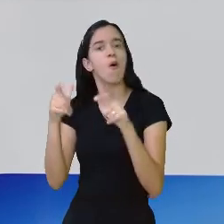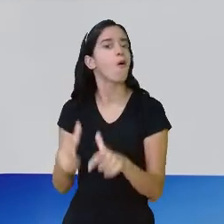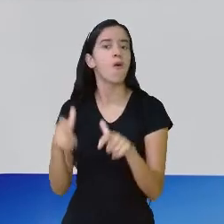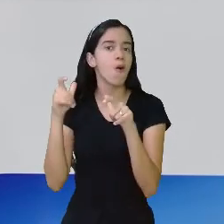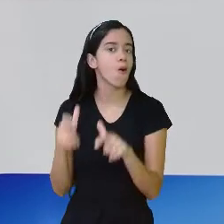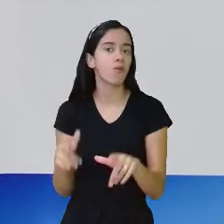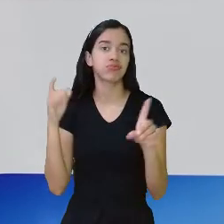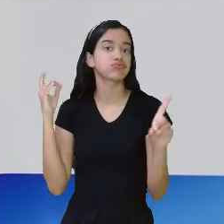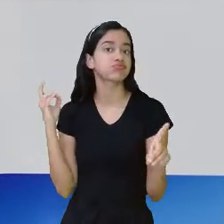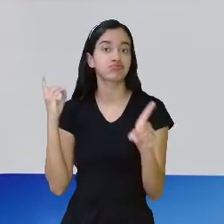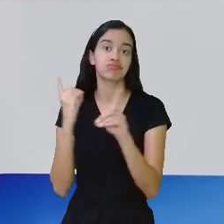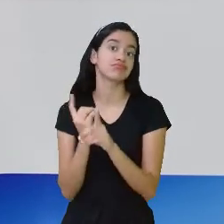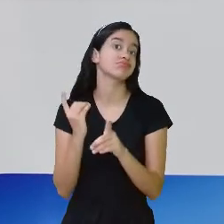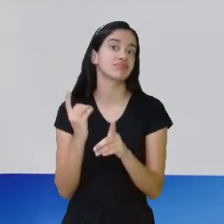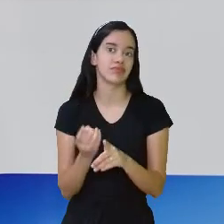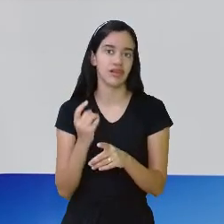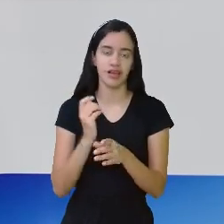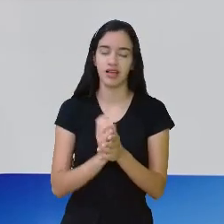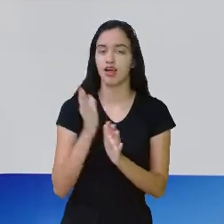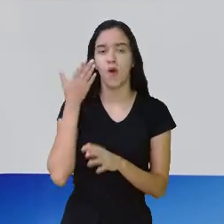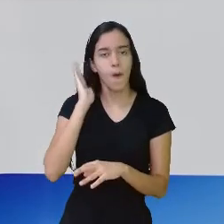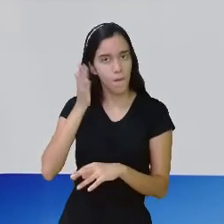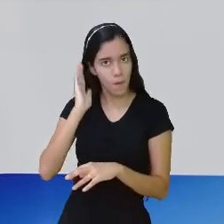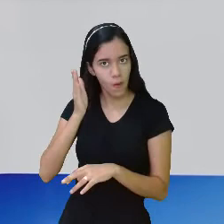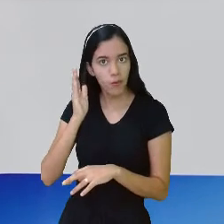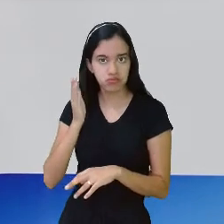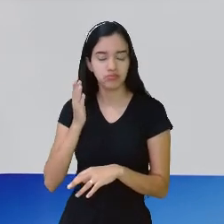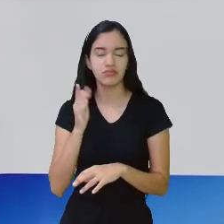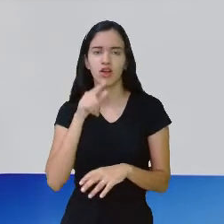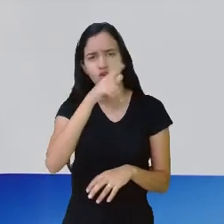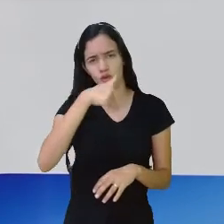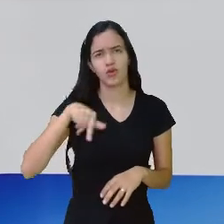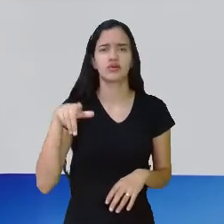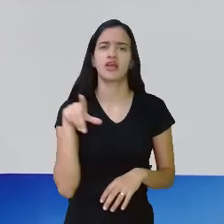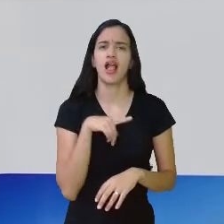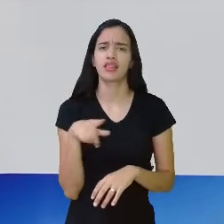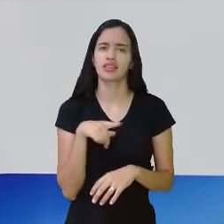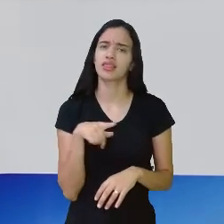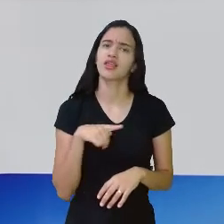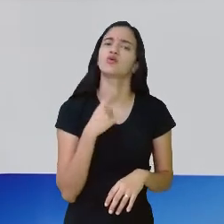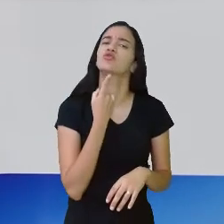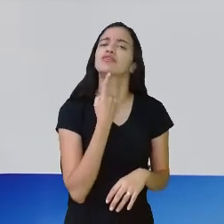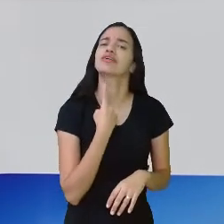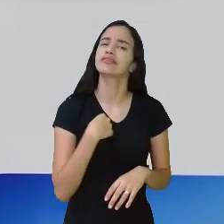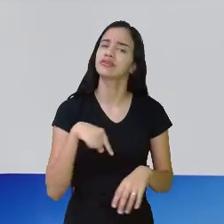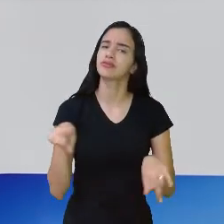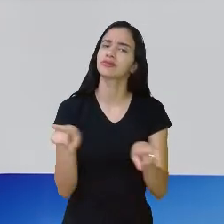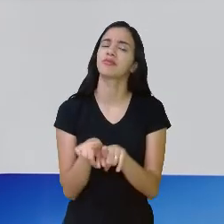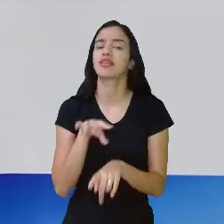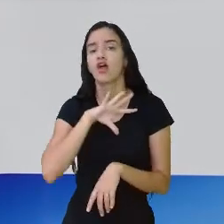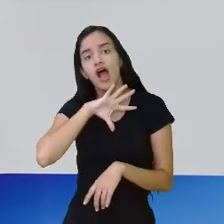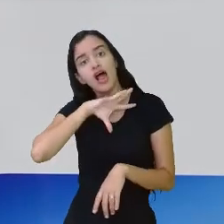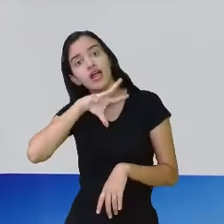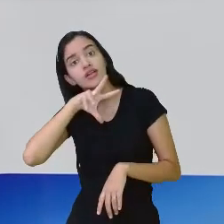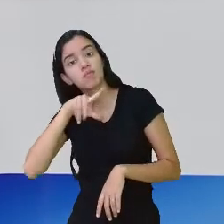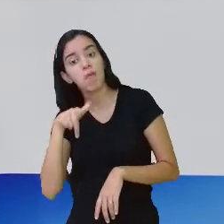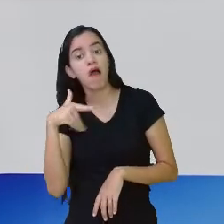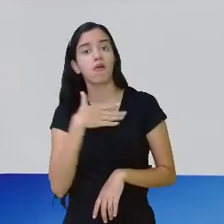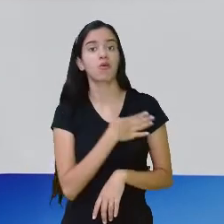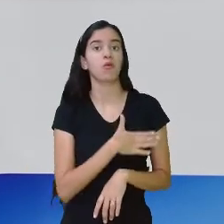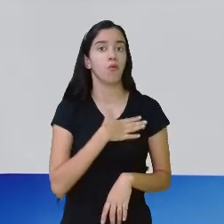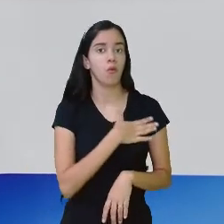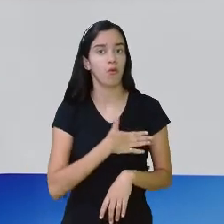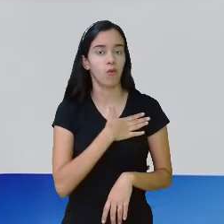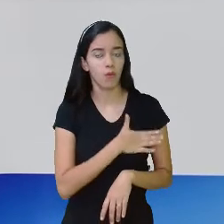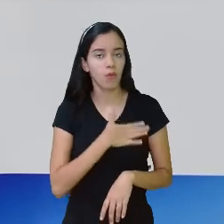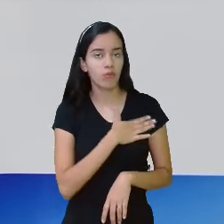você encontrou este burrinho que ele quer. E vocês têm algum desejo também de um animal que gostam, assim,